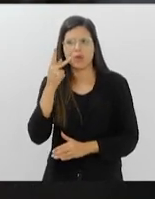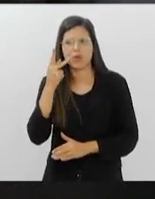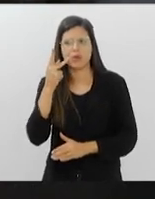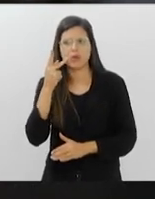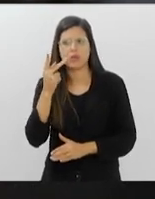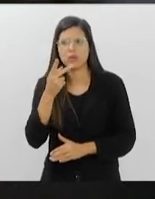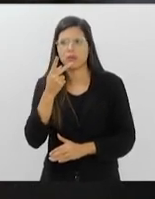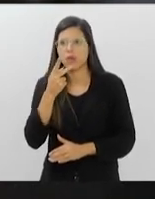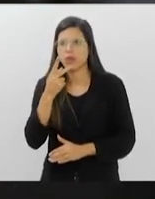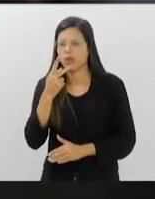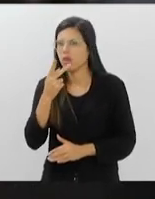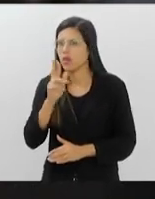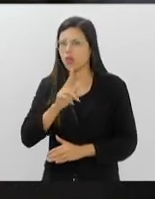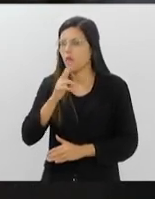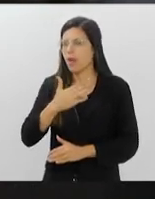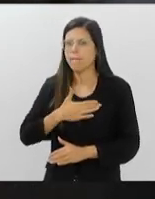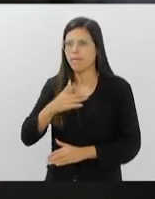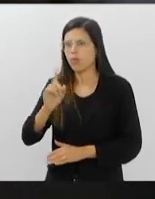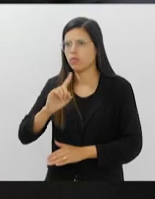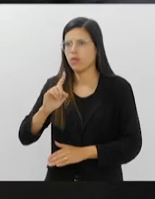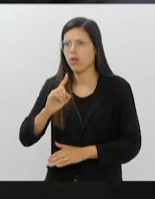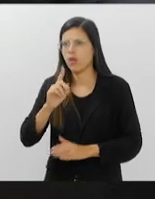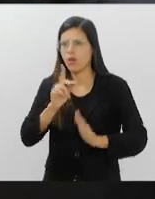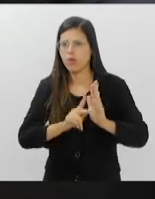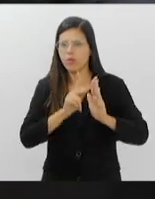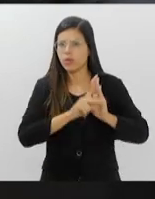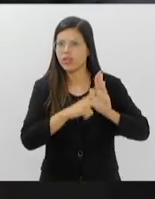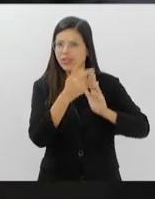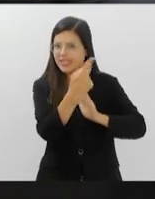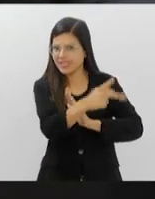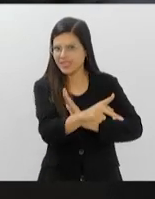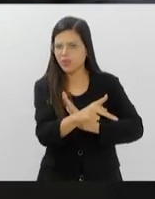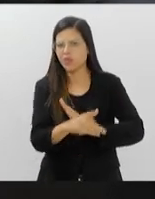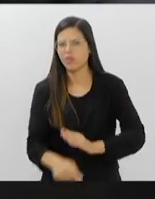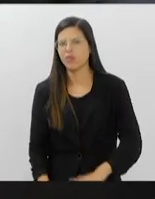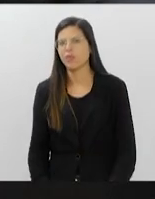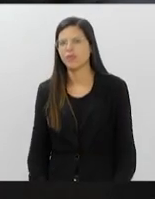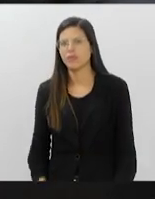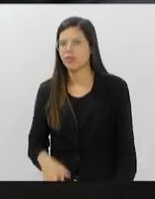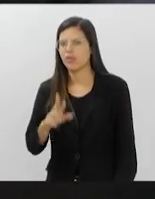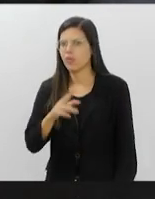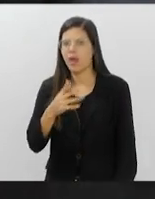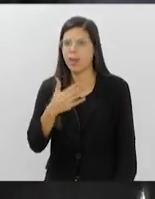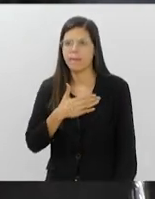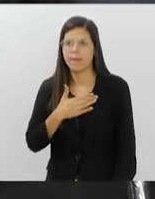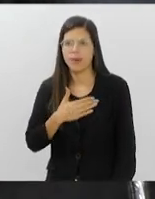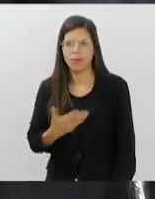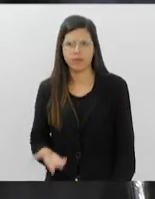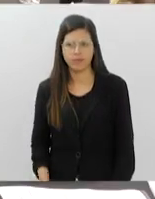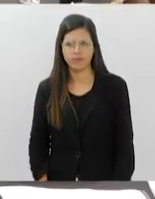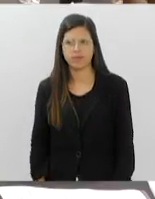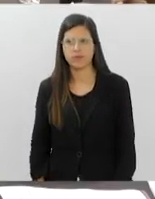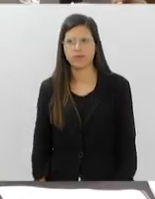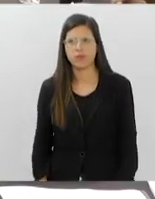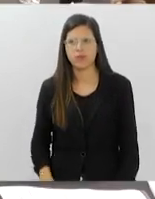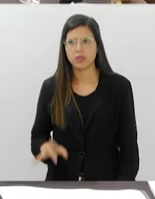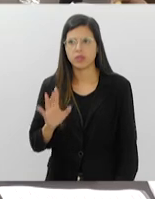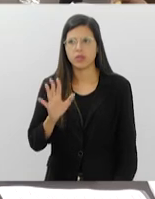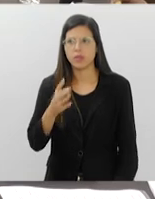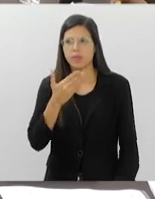levantei, corrigindo. Não é meu, não. O projeto é seu. Uhum. O projeto é seu, não é meu. Então, já está pedido para entrar em